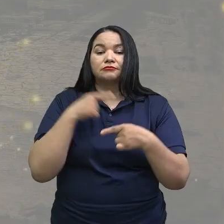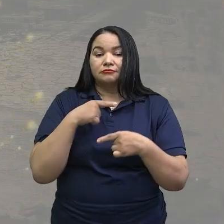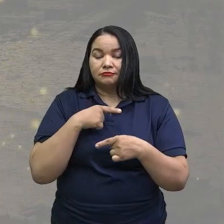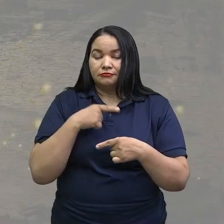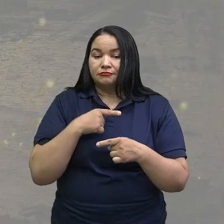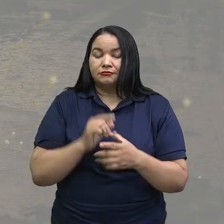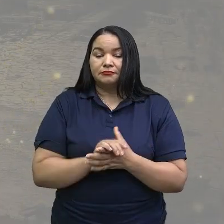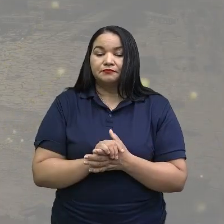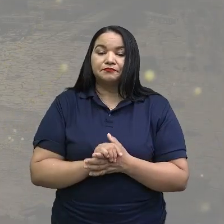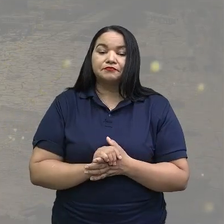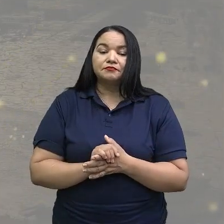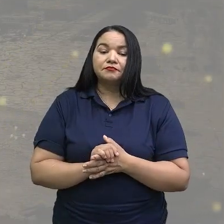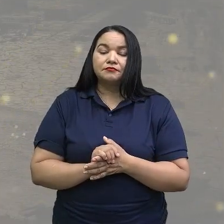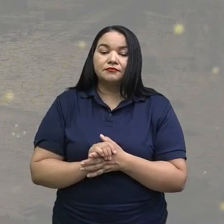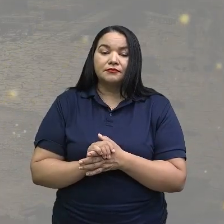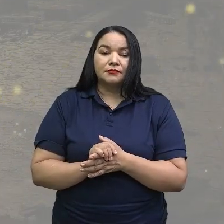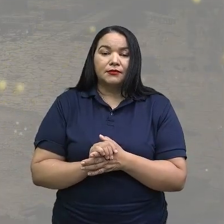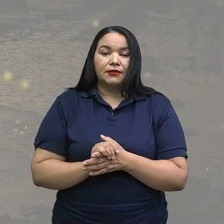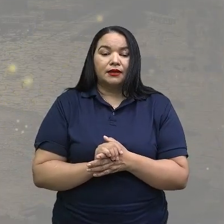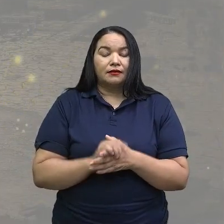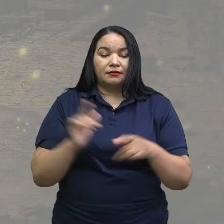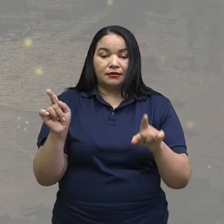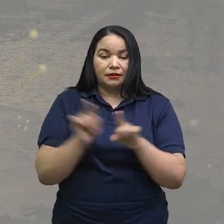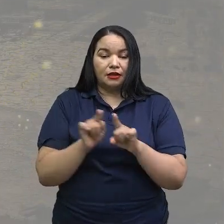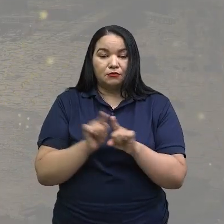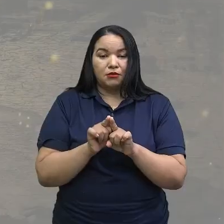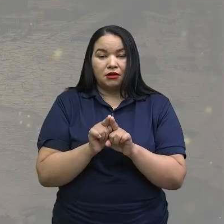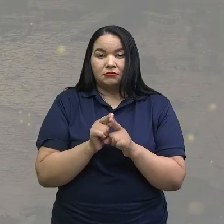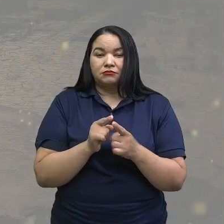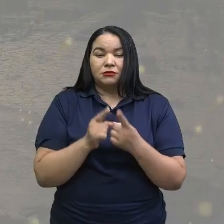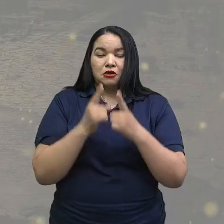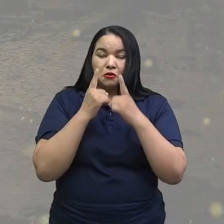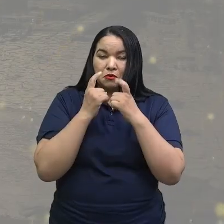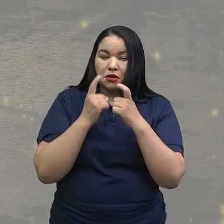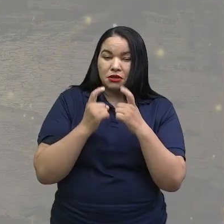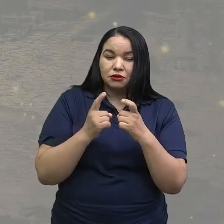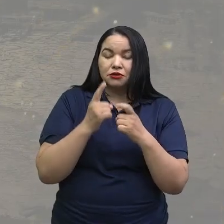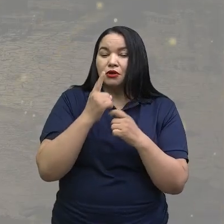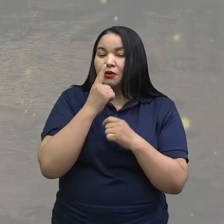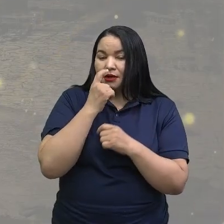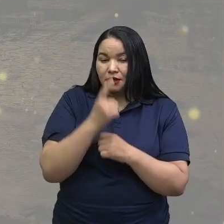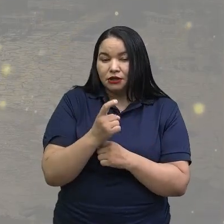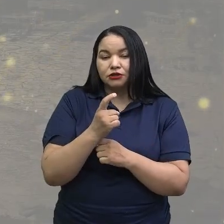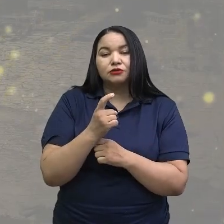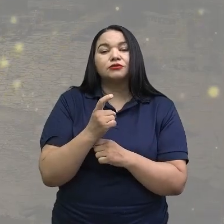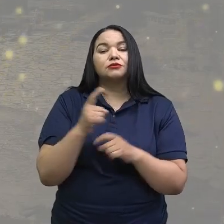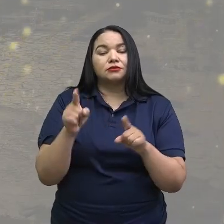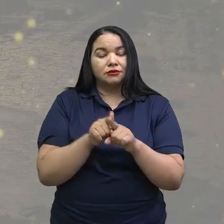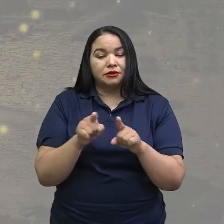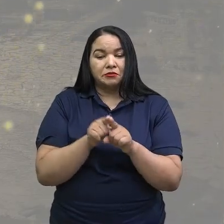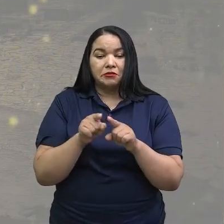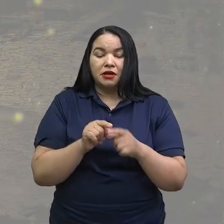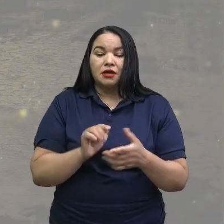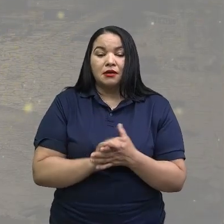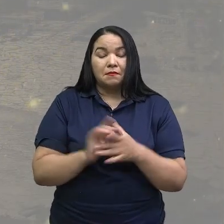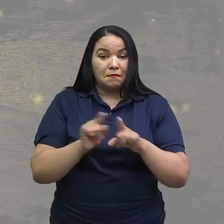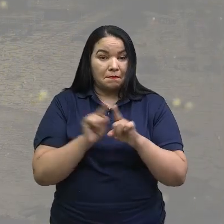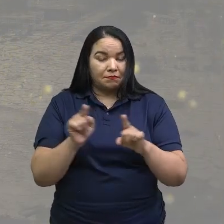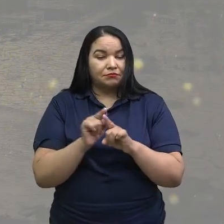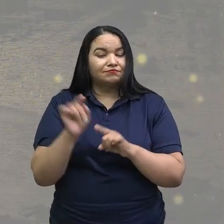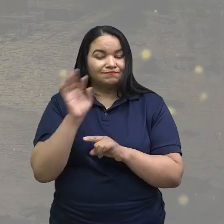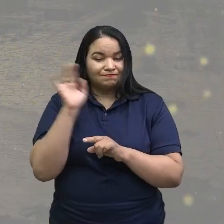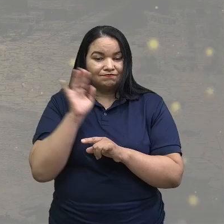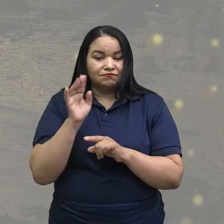podem gerar, né, tem aí essa questão do lixo nuclear, tudo isso é preciso, né, pensar, mas